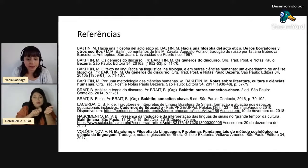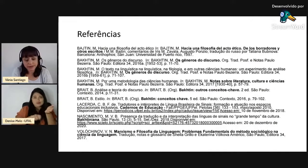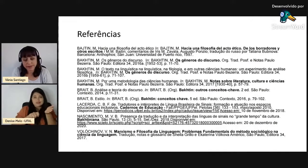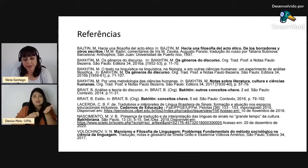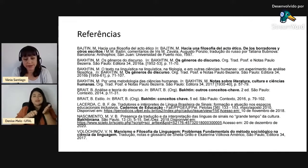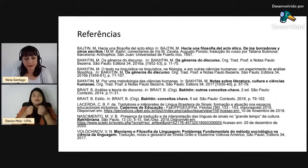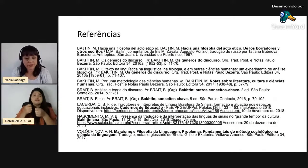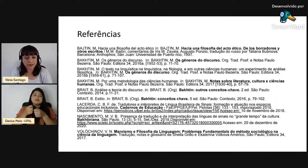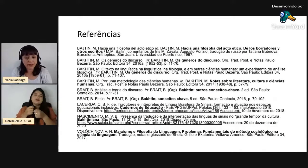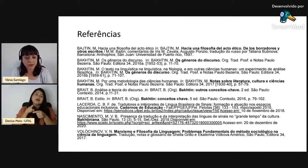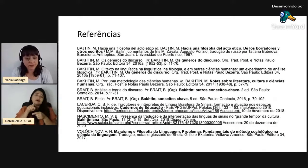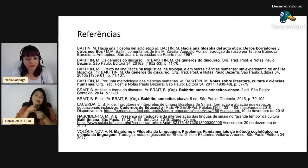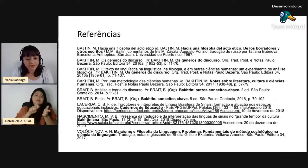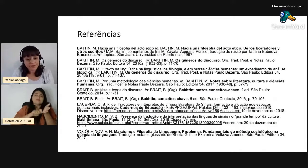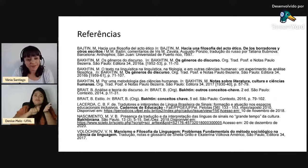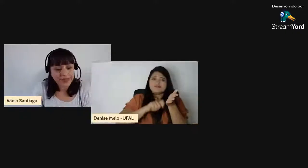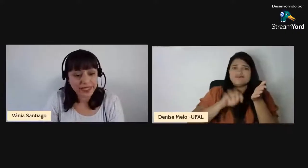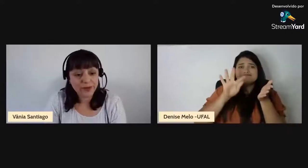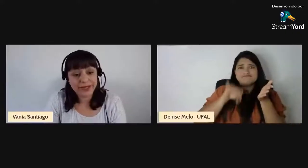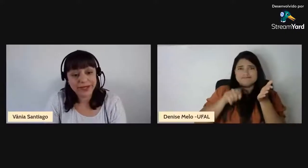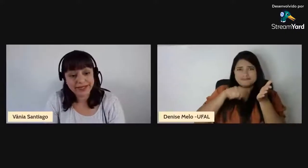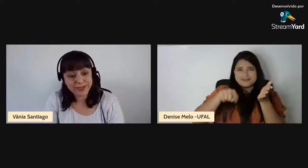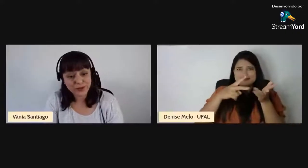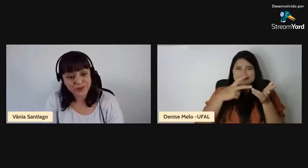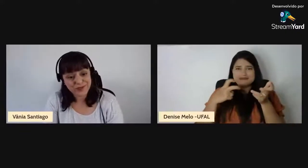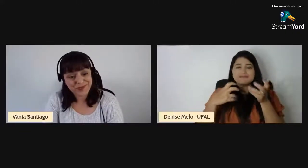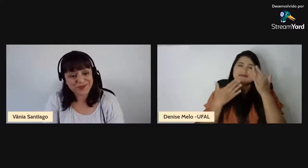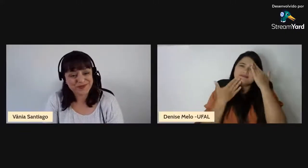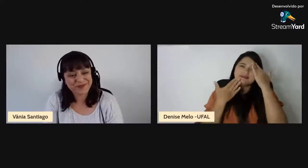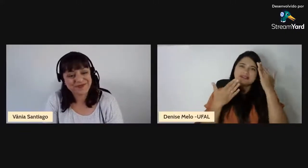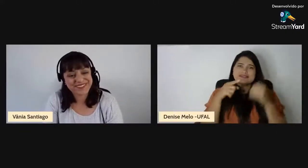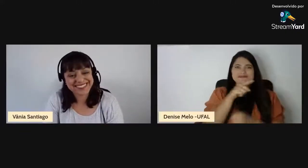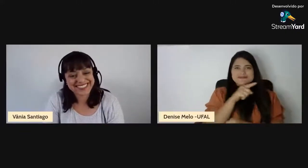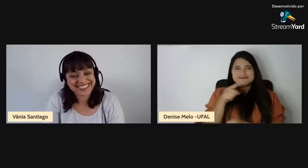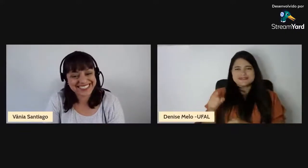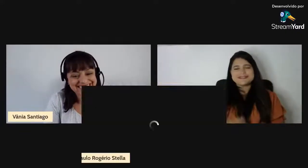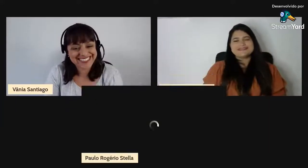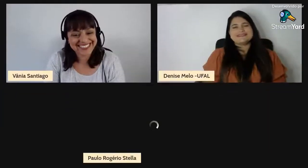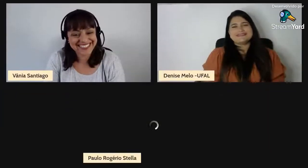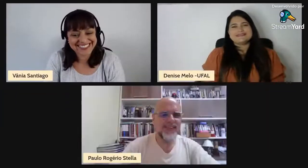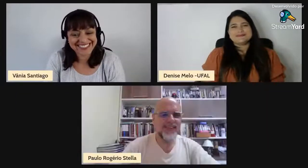mas também aqui ao final. Eu agradeço.